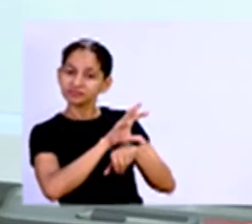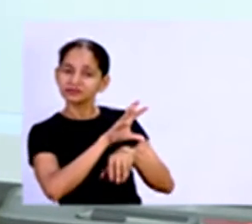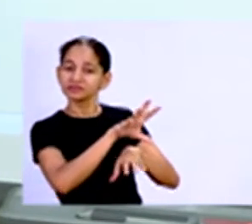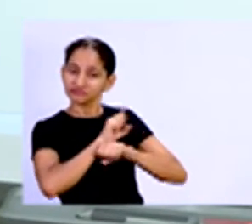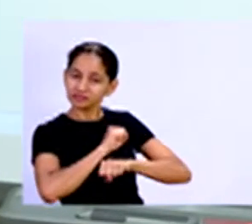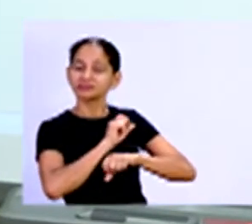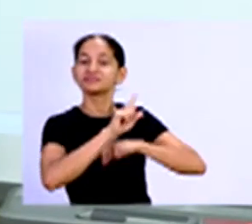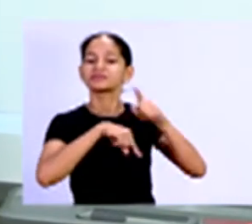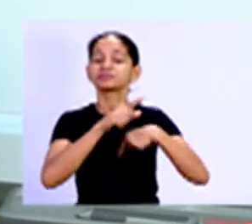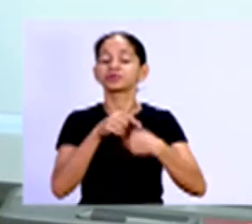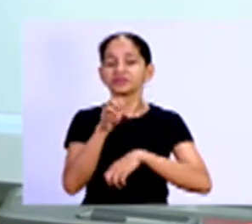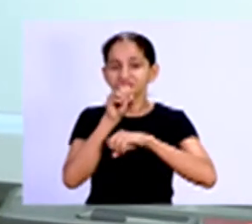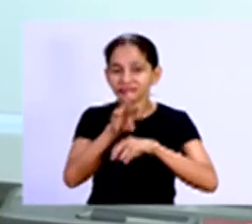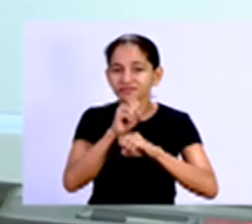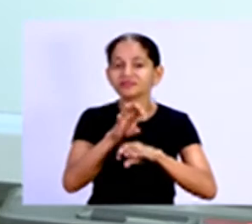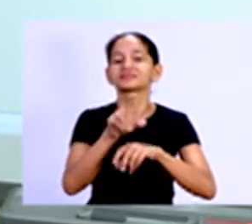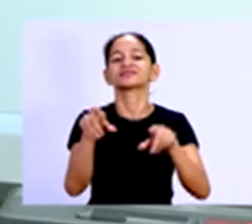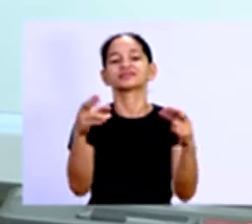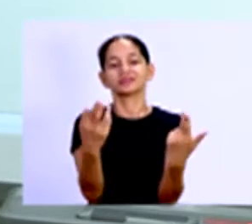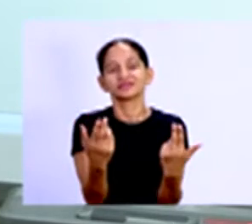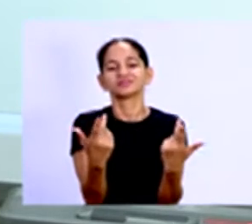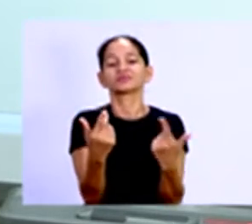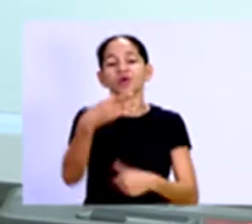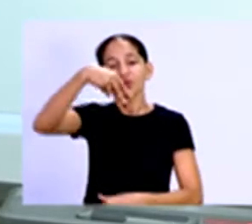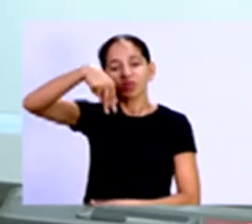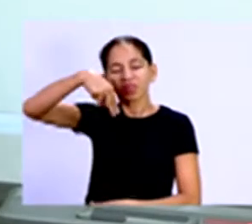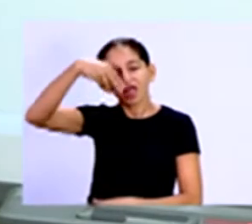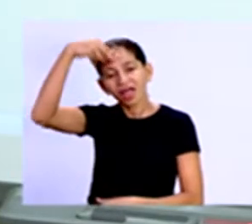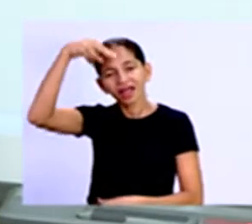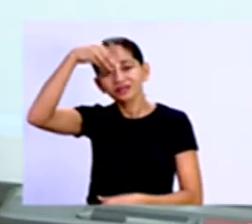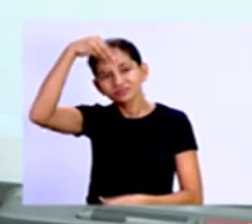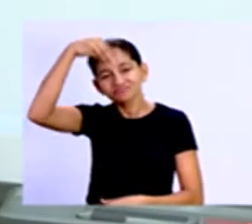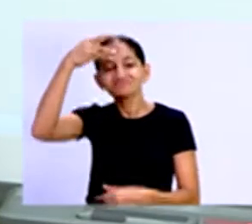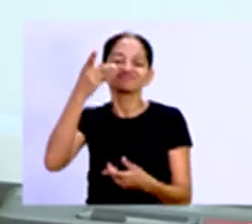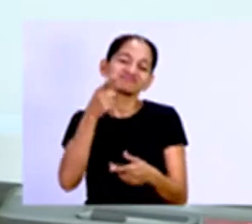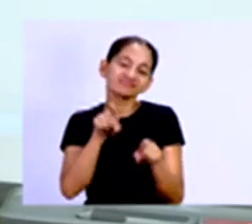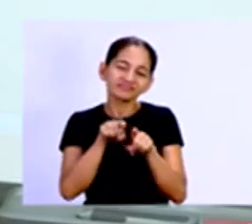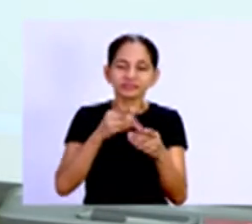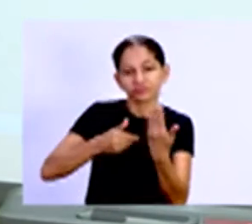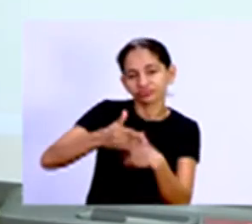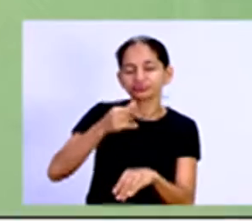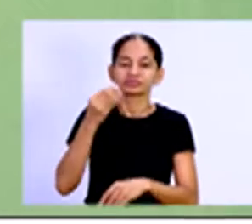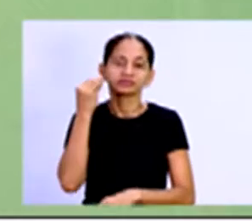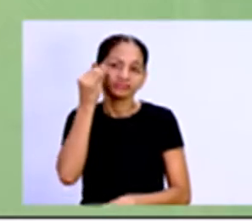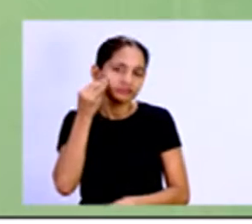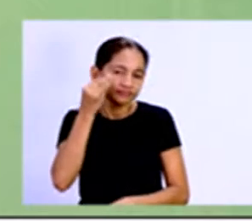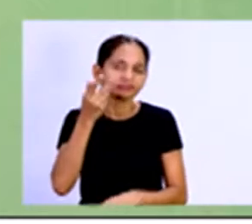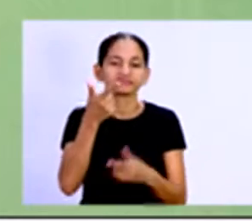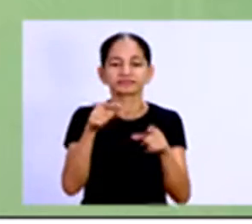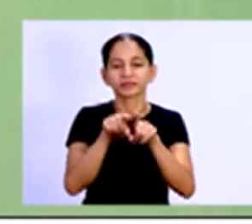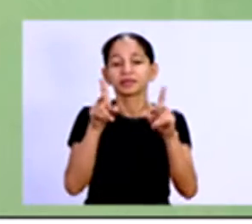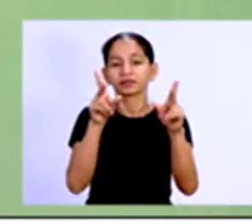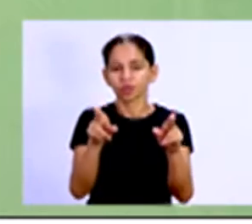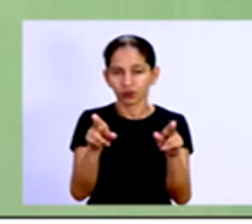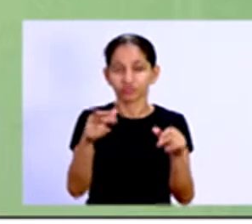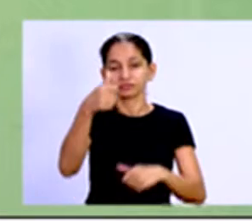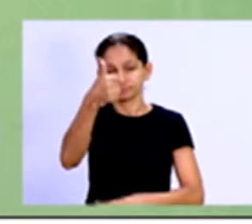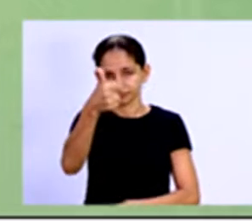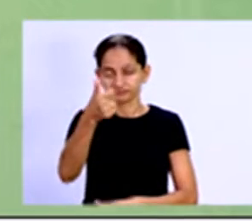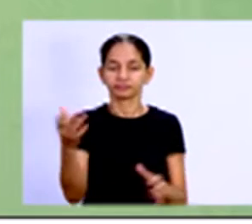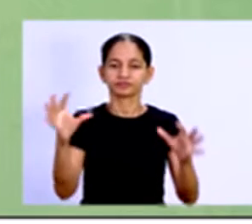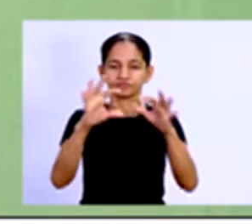geração, que também passará para a sua, ou seja, para os nossos netos. Mas vamos no item número 1, vamos fechar nele novamente.